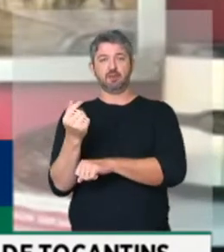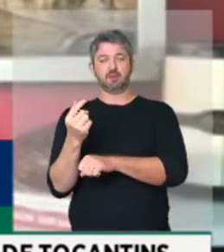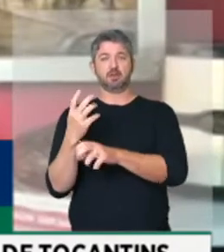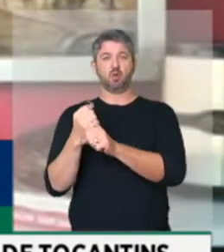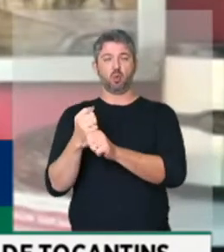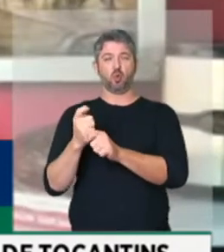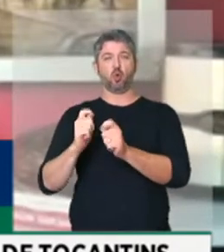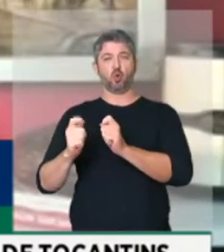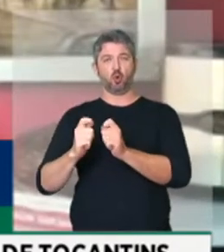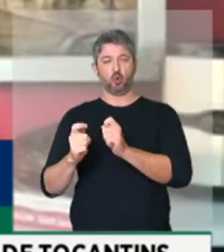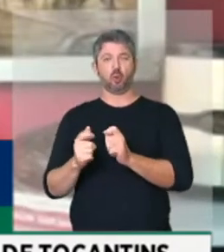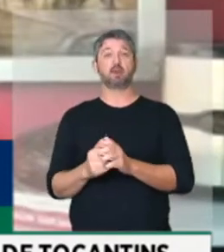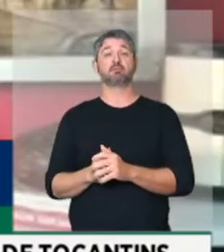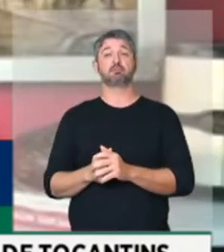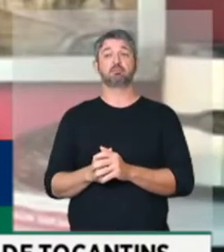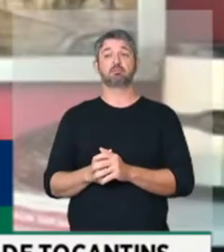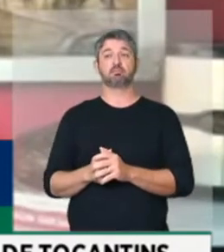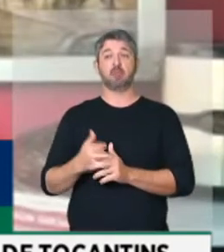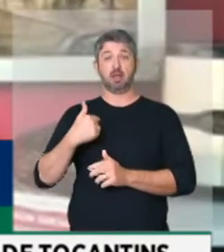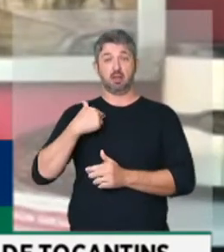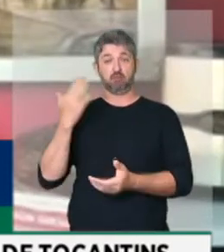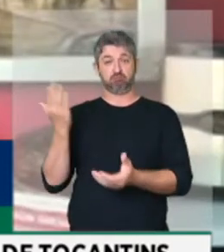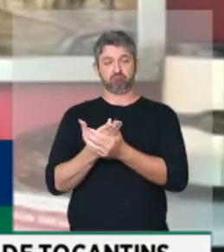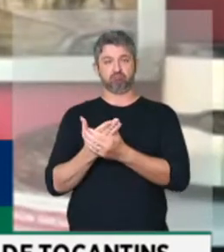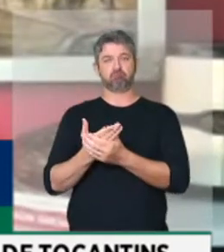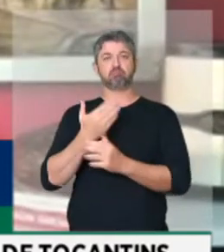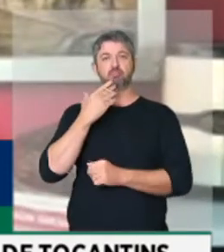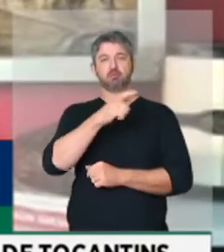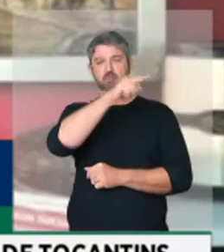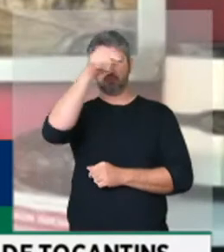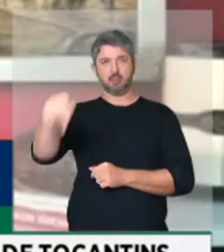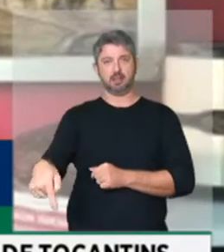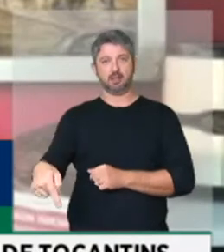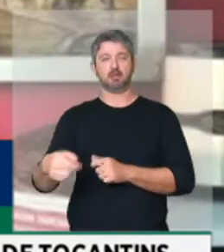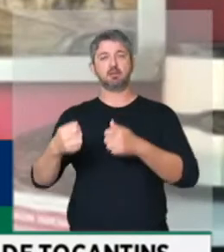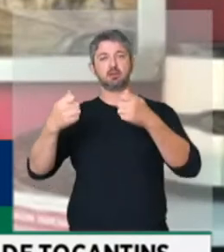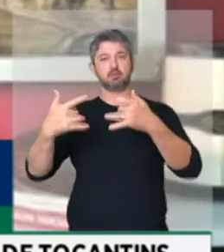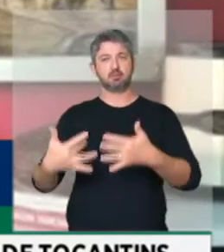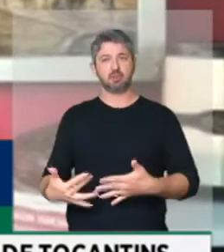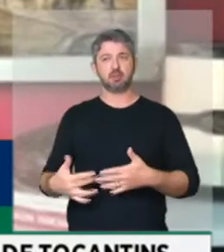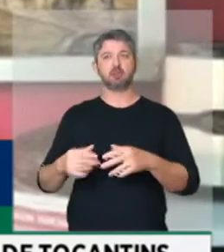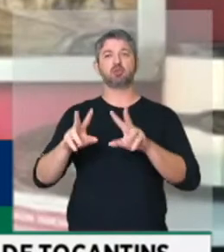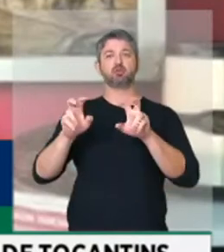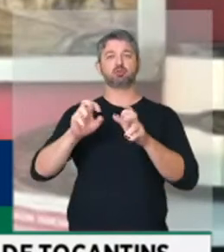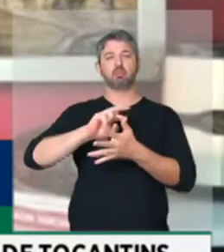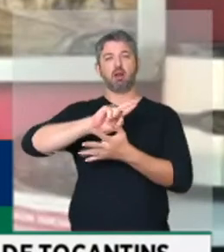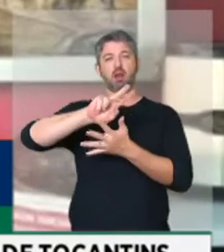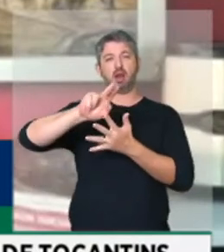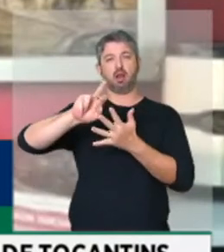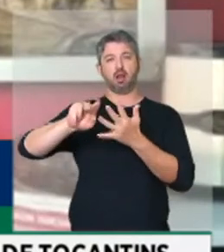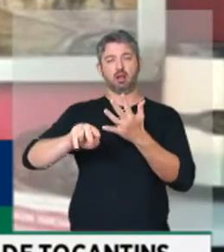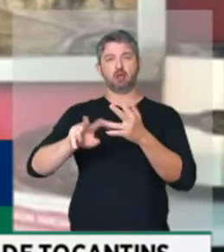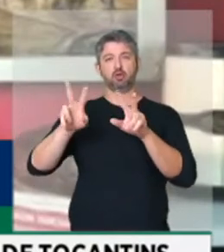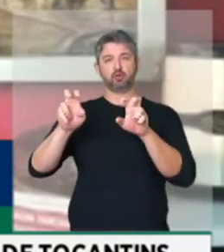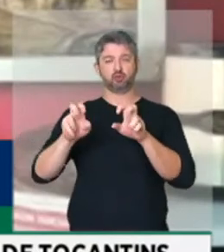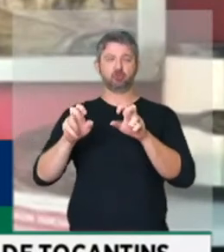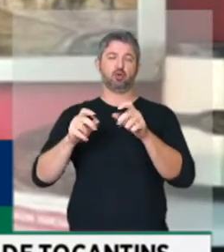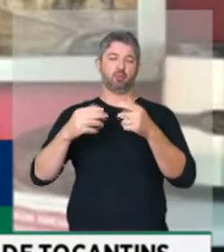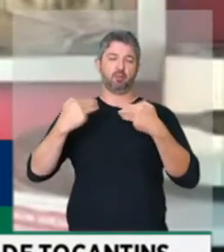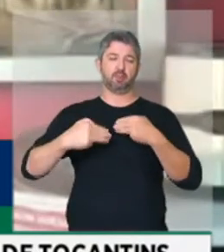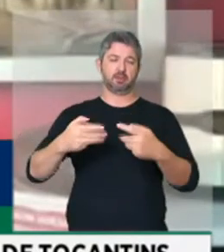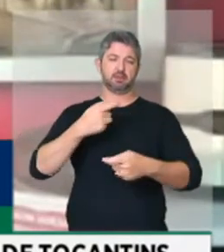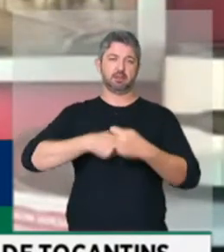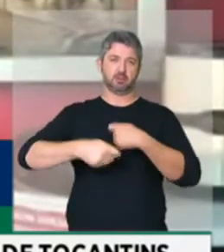Controle, um requerimento de minha autoria, para falar sobre os diversos assuntos relacionados à pasta do Ministério